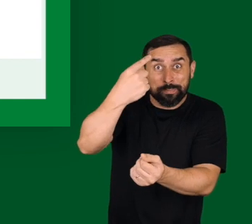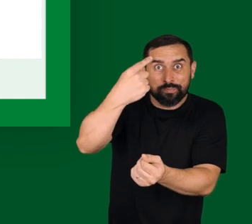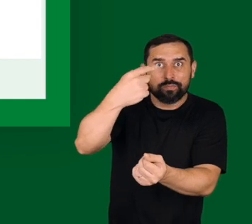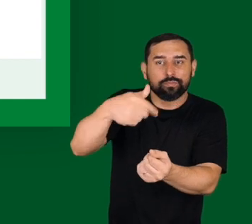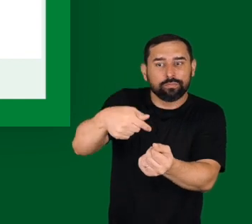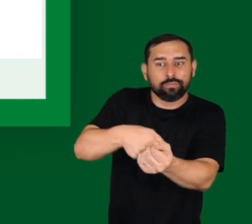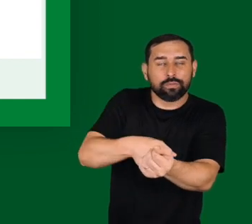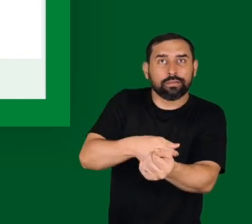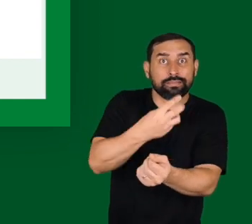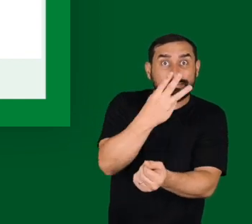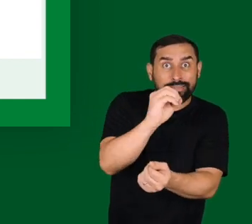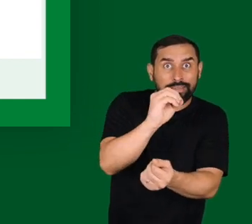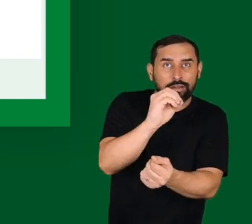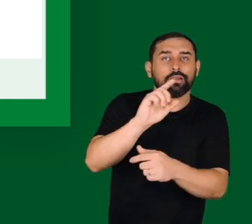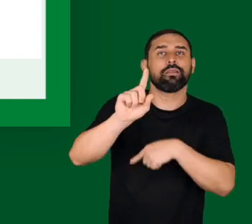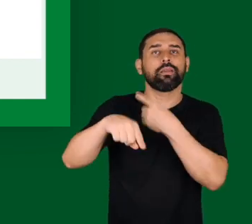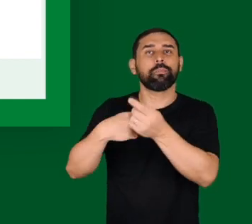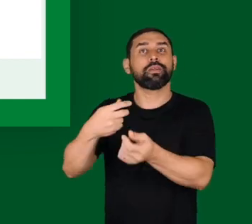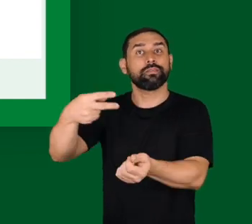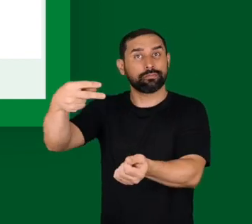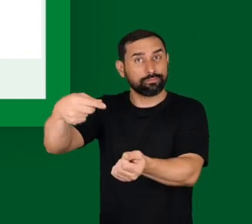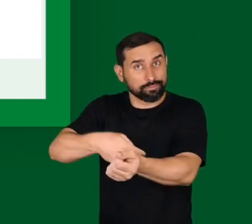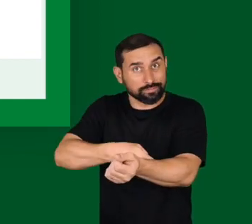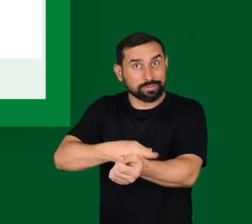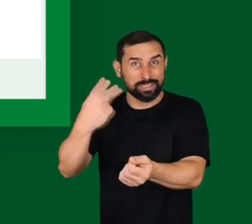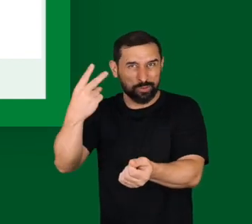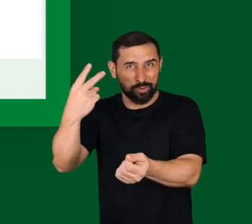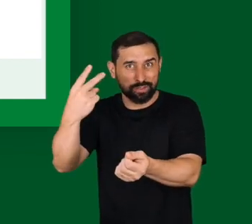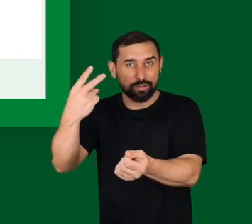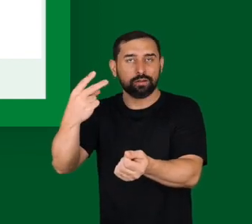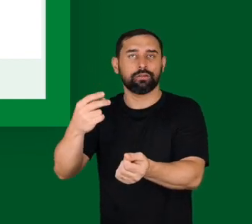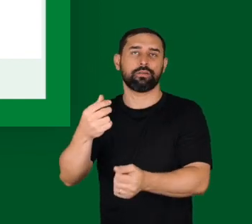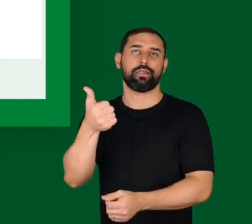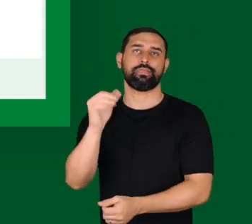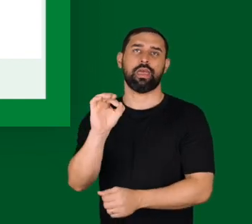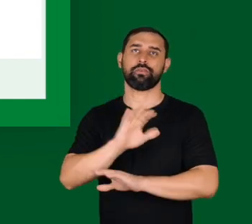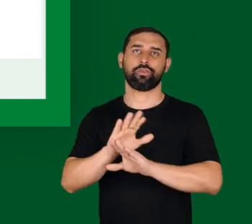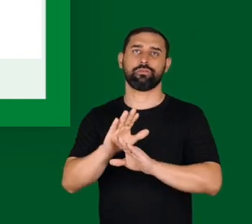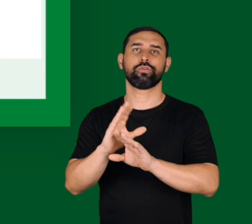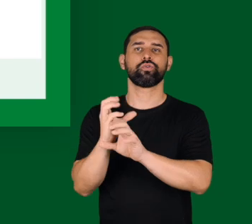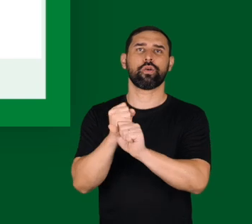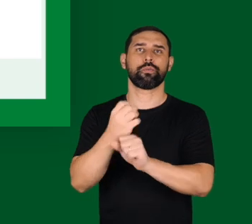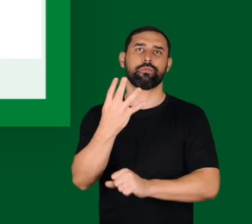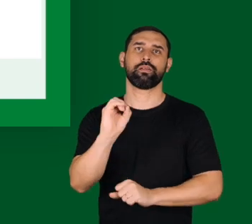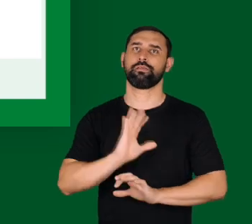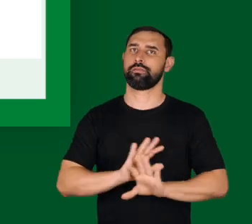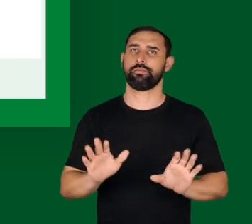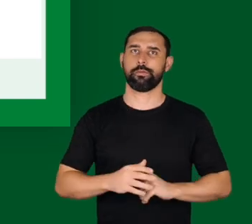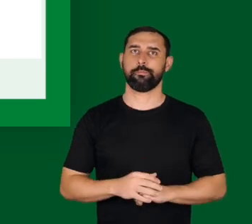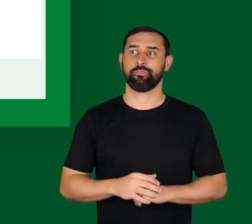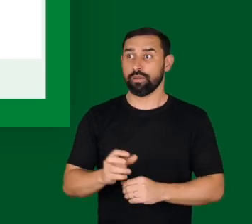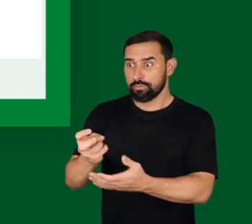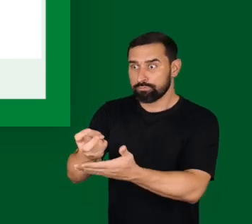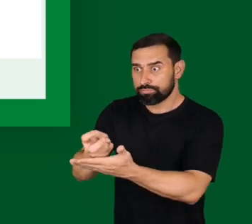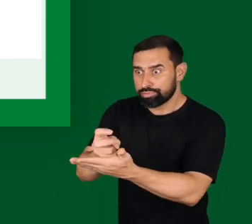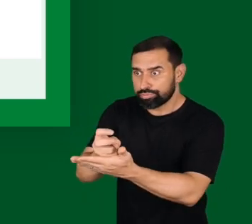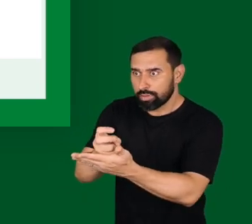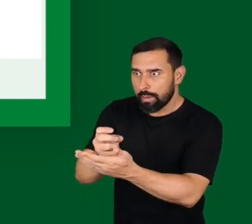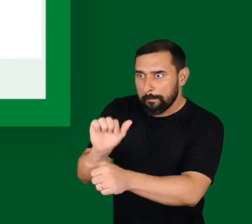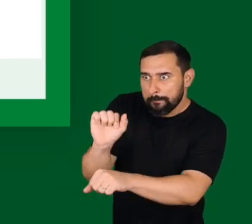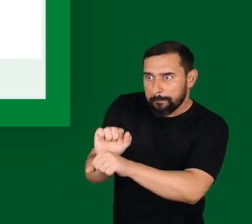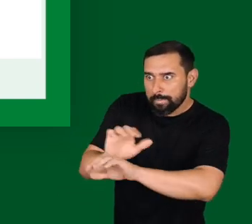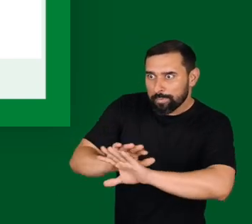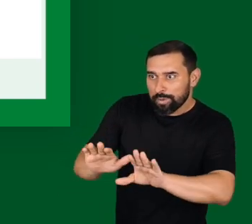30 na primeira dose, eu só posso fazer mais 10 na segunda. O bebê cessou a crise?